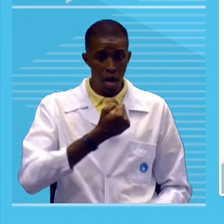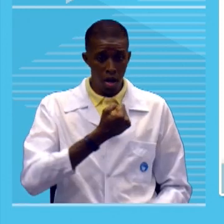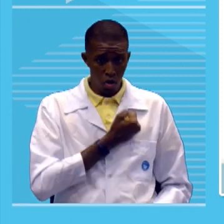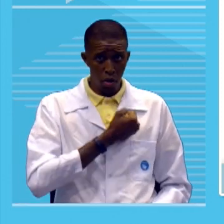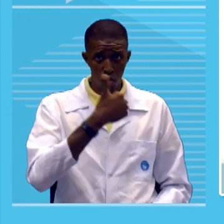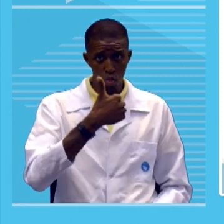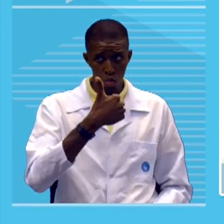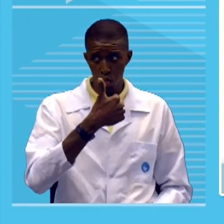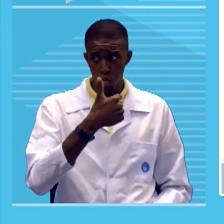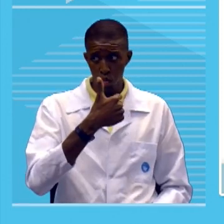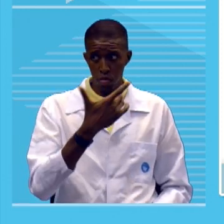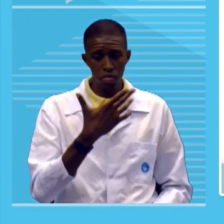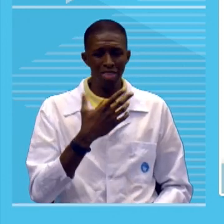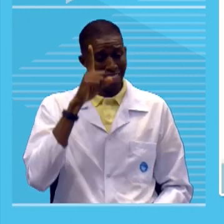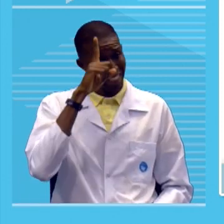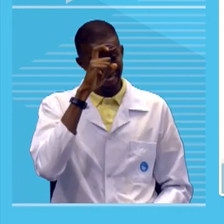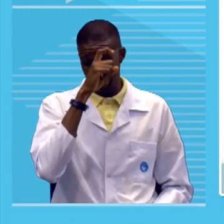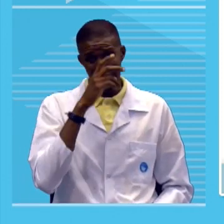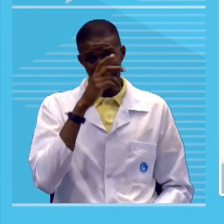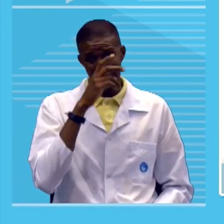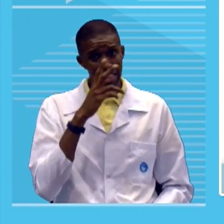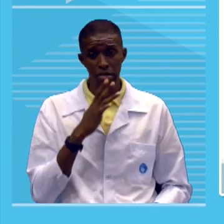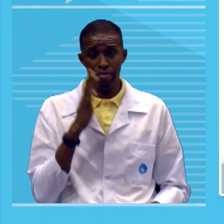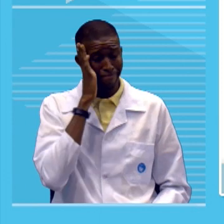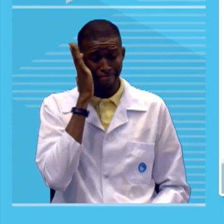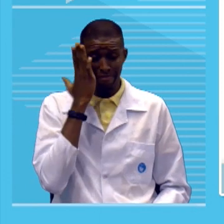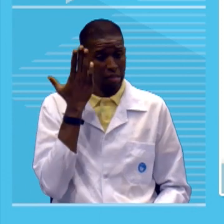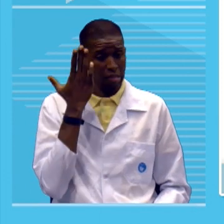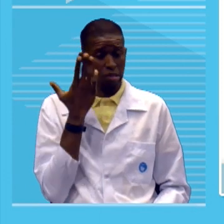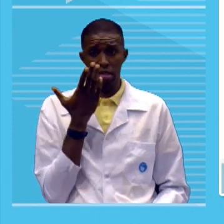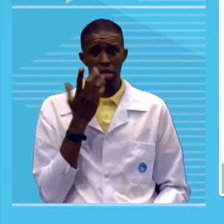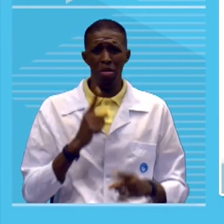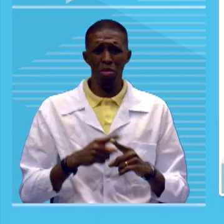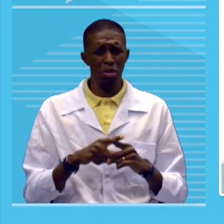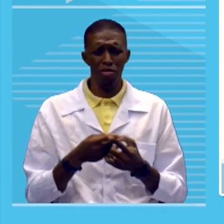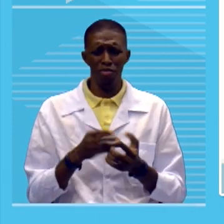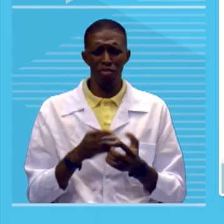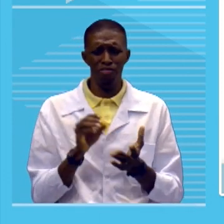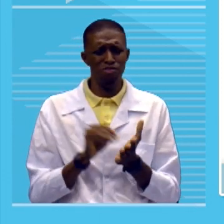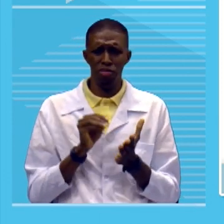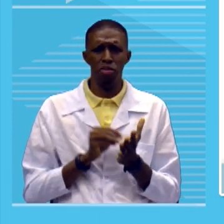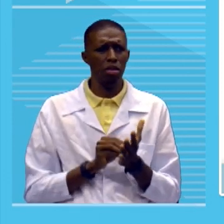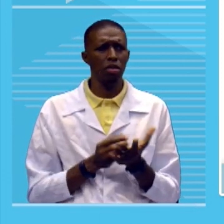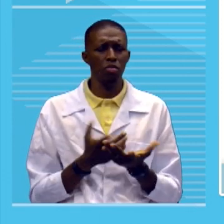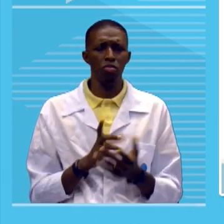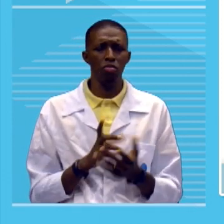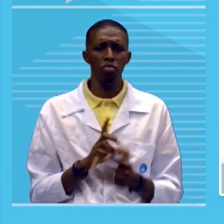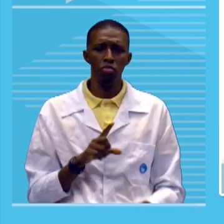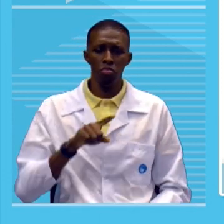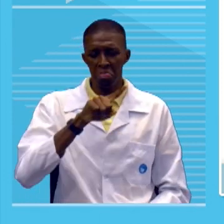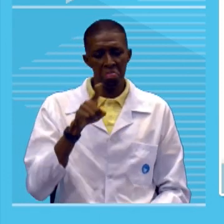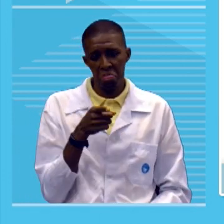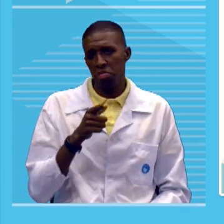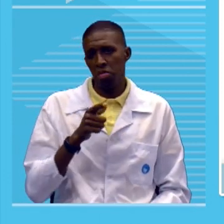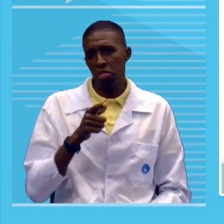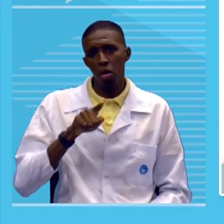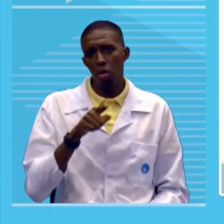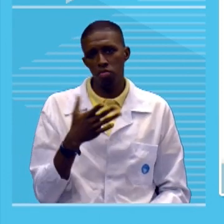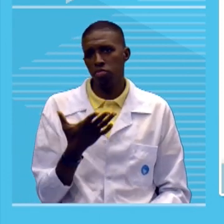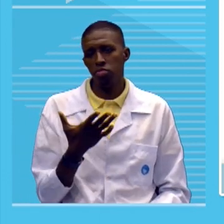precisamos compreender que o sinal de pontuação produz sentido.